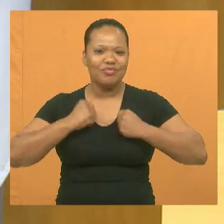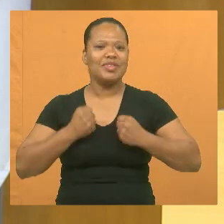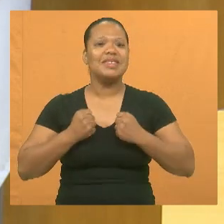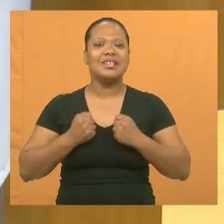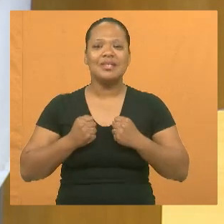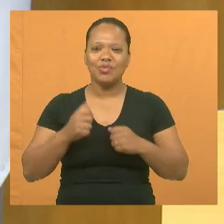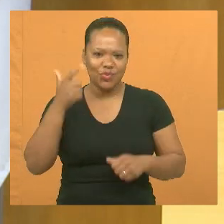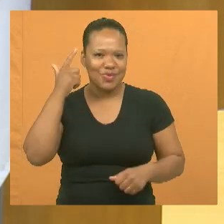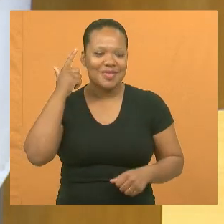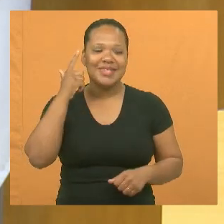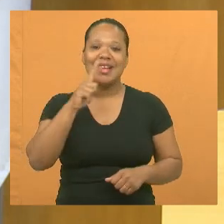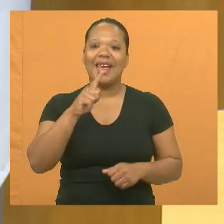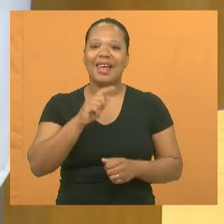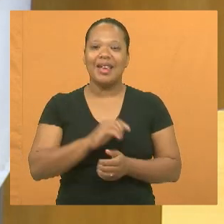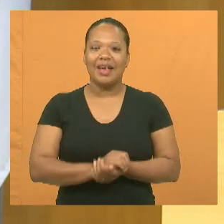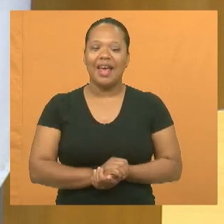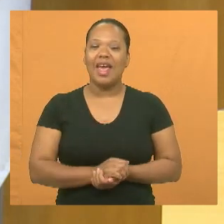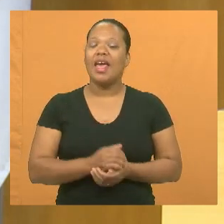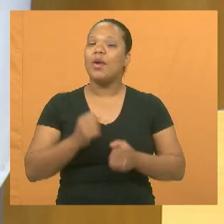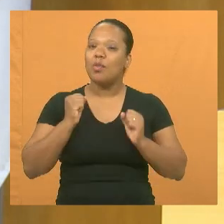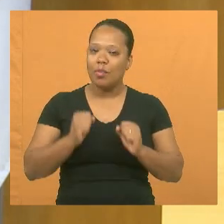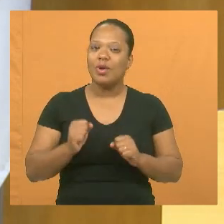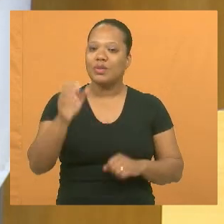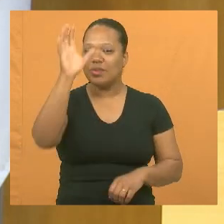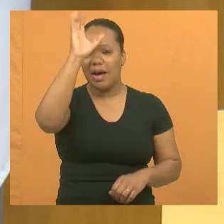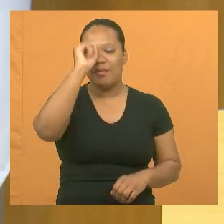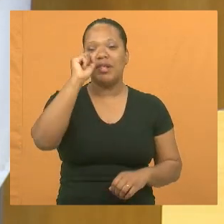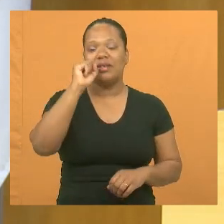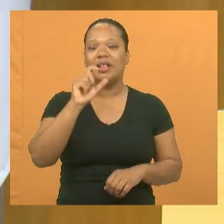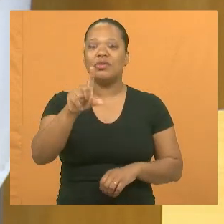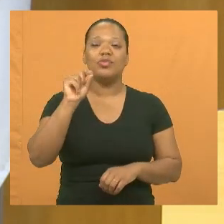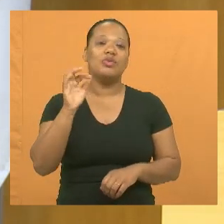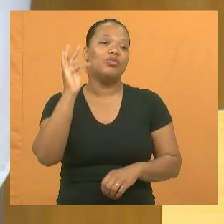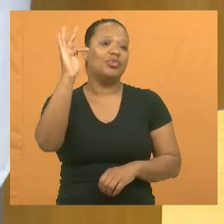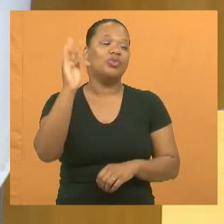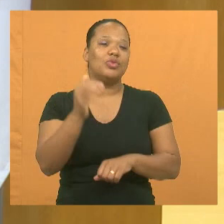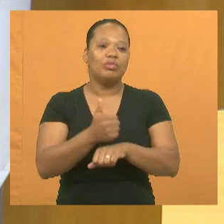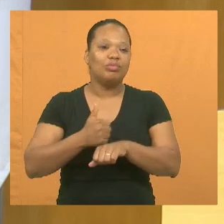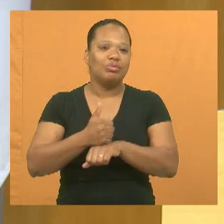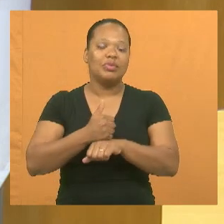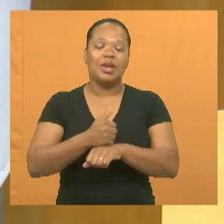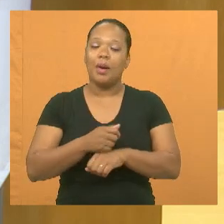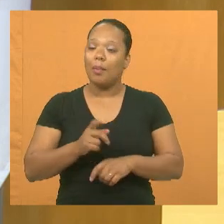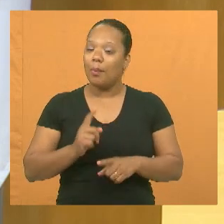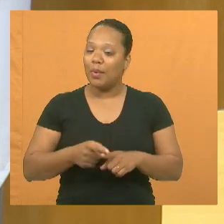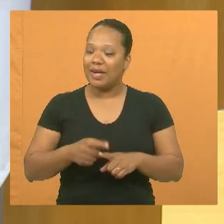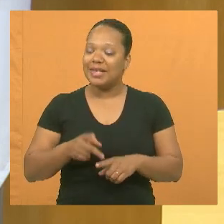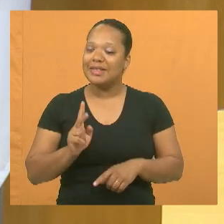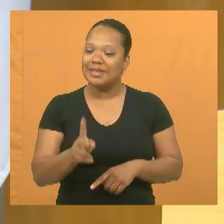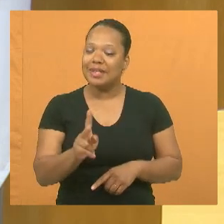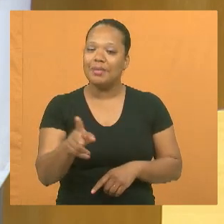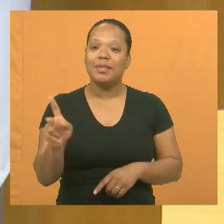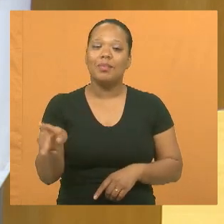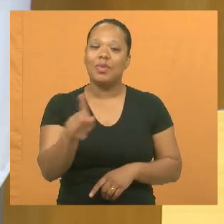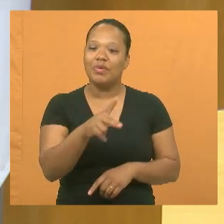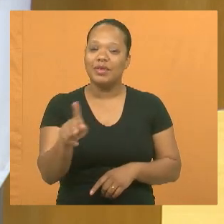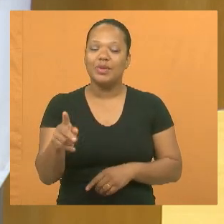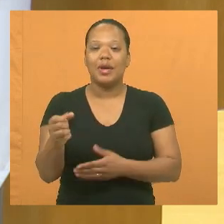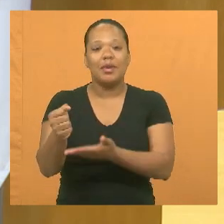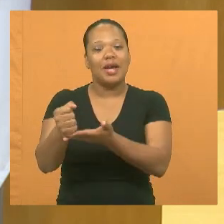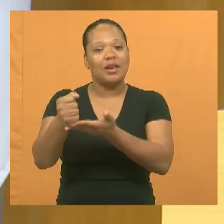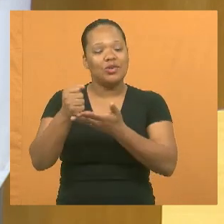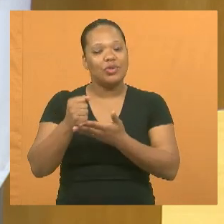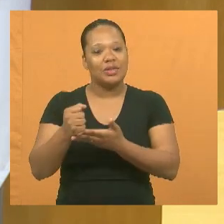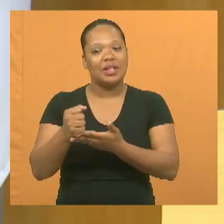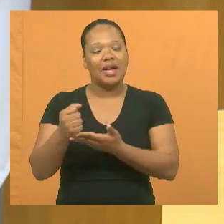dentro dele. Eu vou ser o que eu quiser, porque não faltará um professor vocacionado para me ajudar